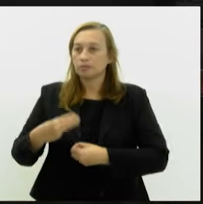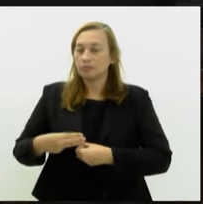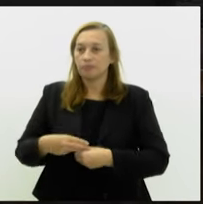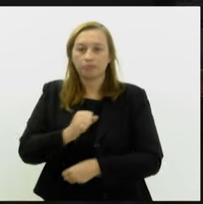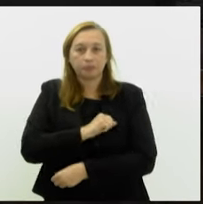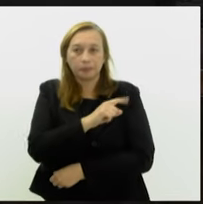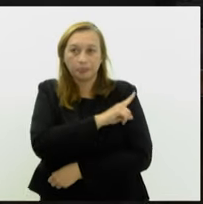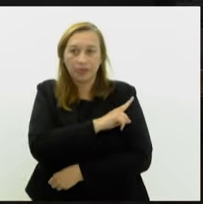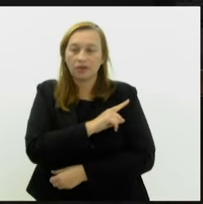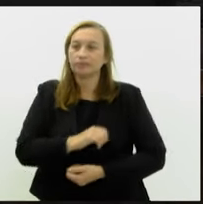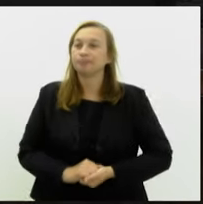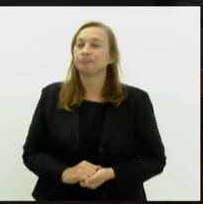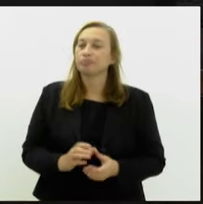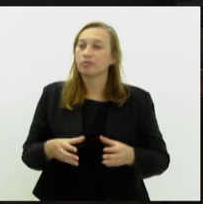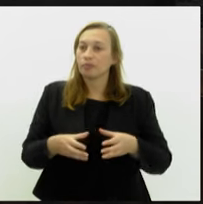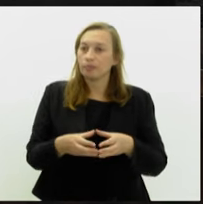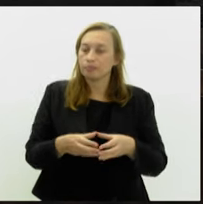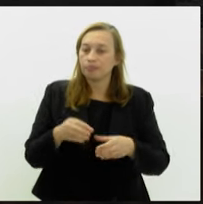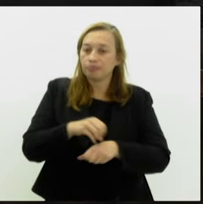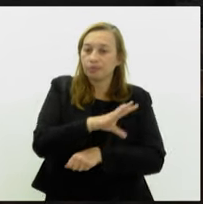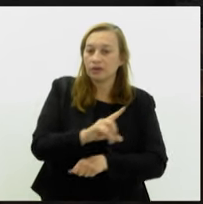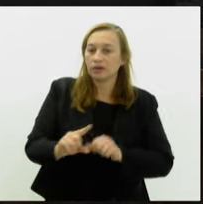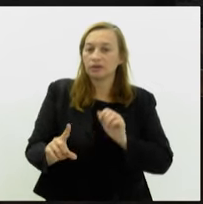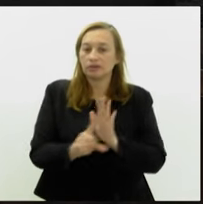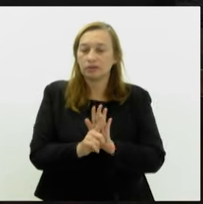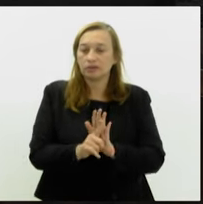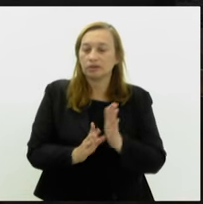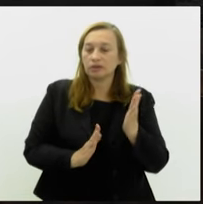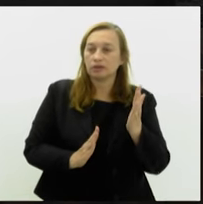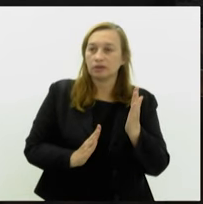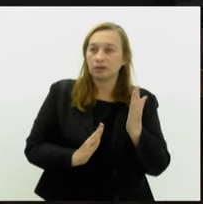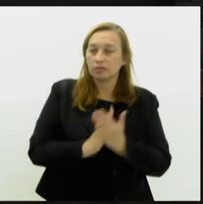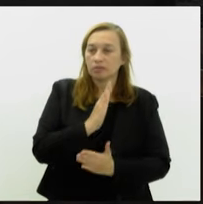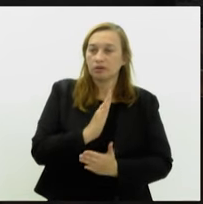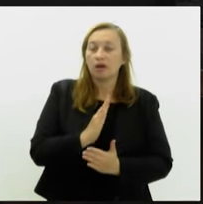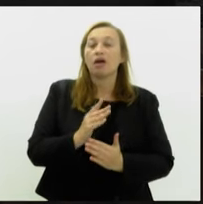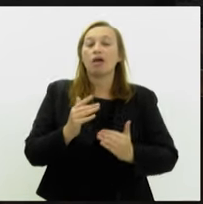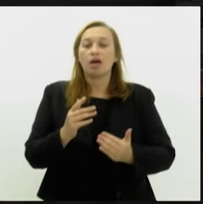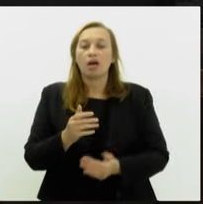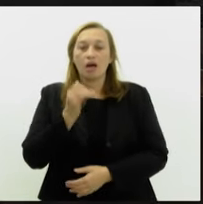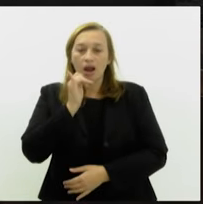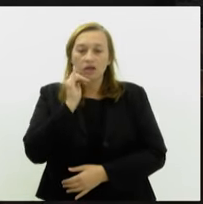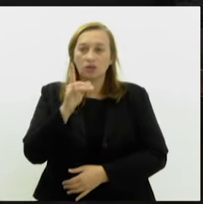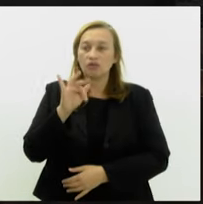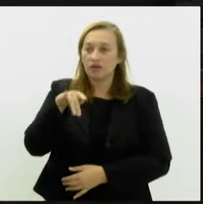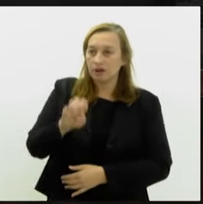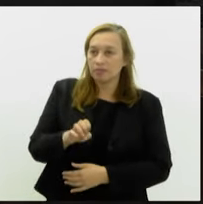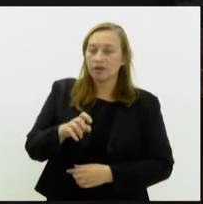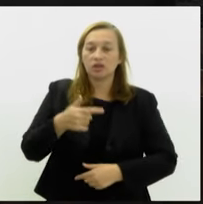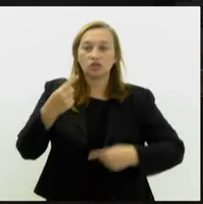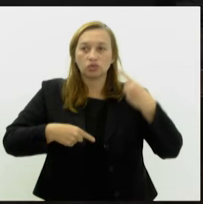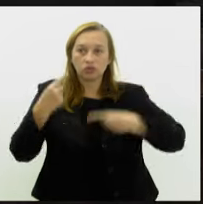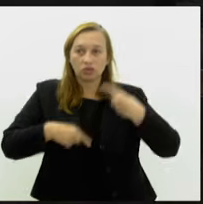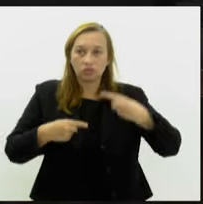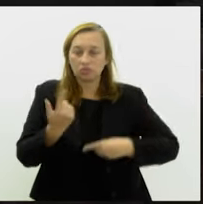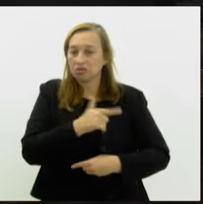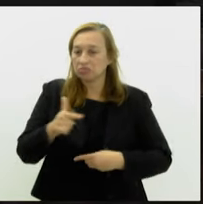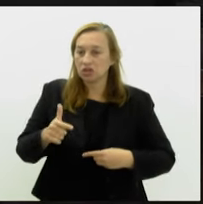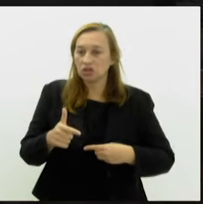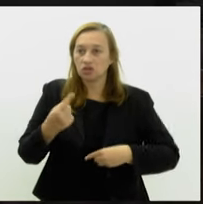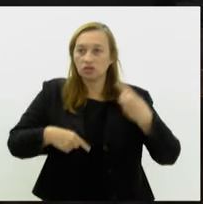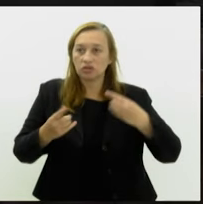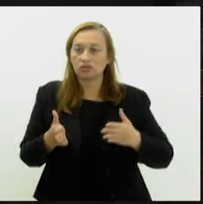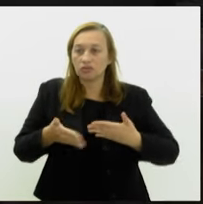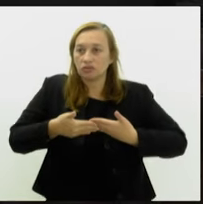Gonçalo. Pareceres da comissão de indicação legislativa favorável. Relator, deputado Felipe Soares. Em discussão. Não havendo quem queira